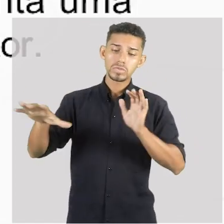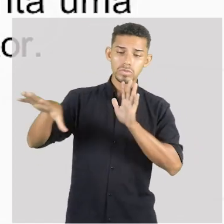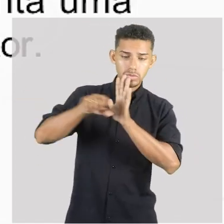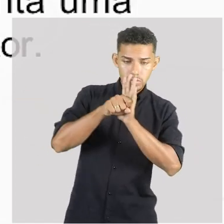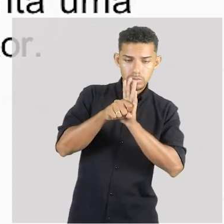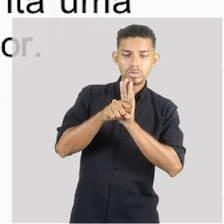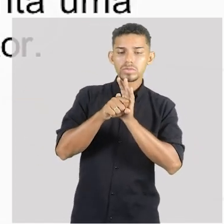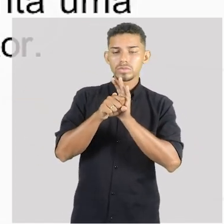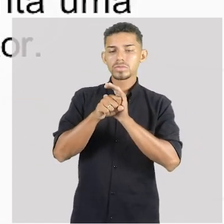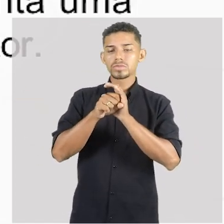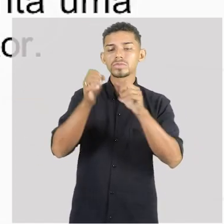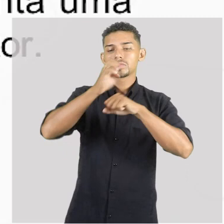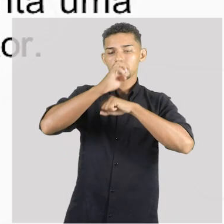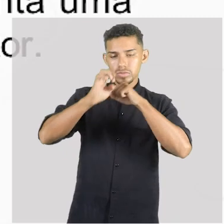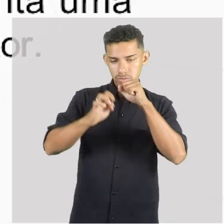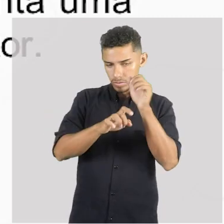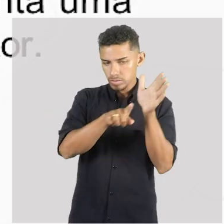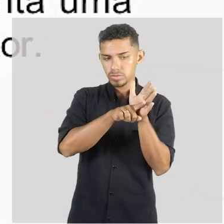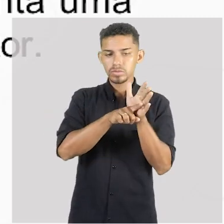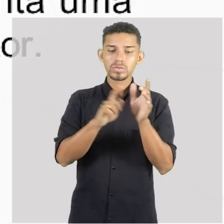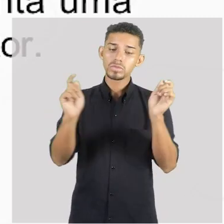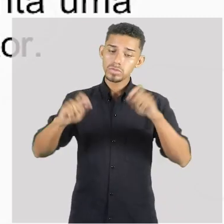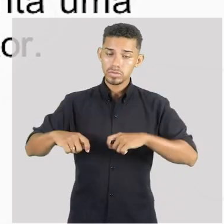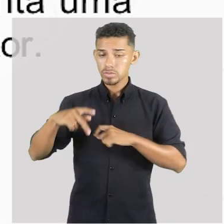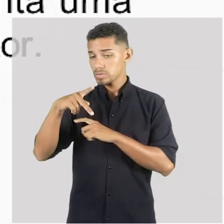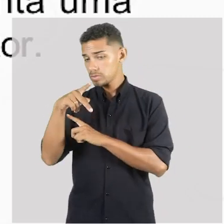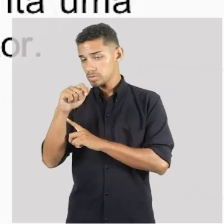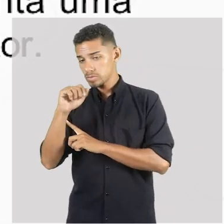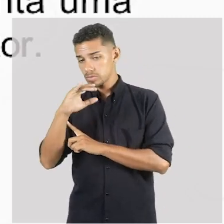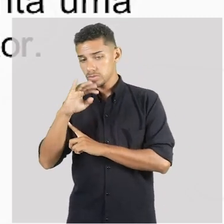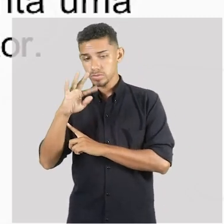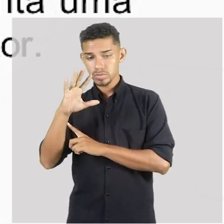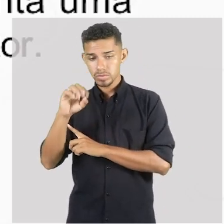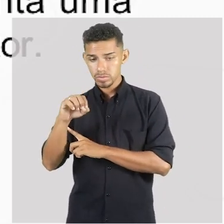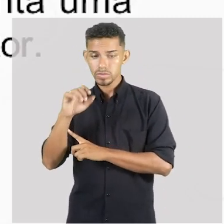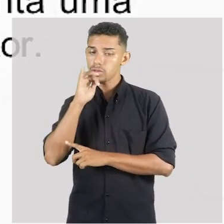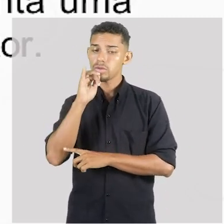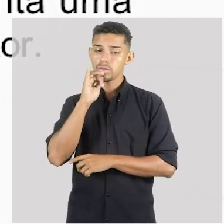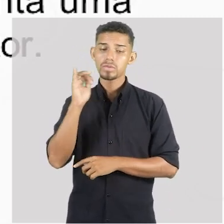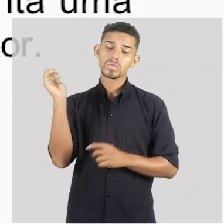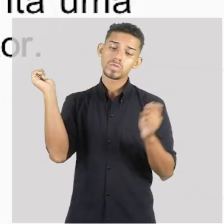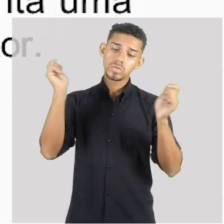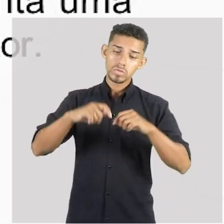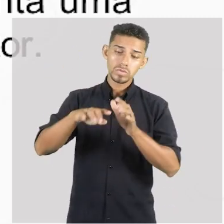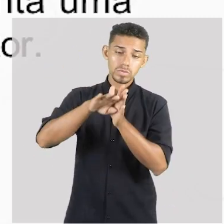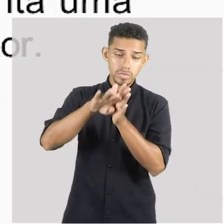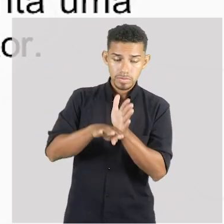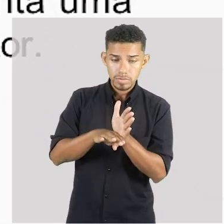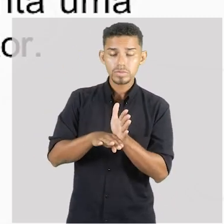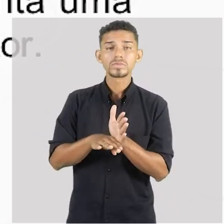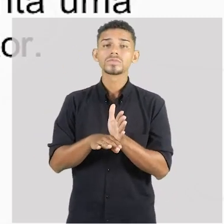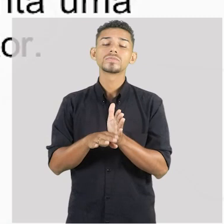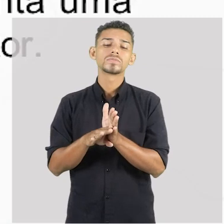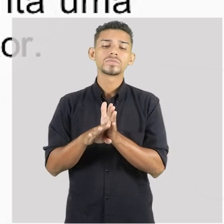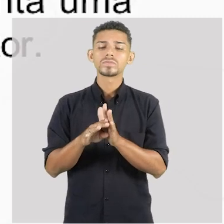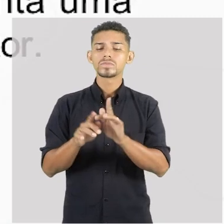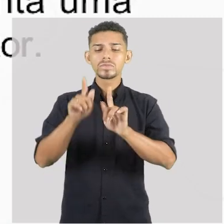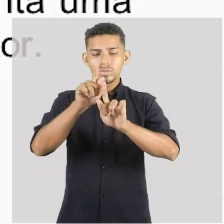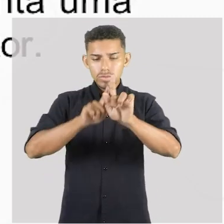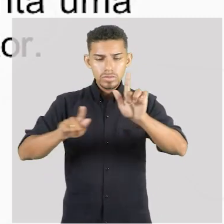elétrica. Ligando a um elemento passivo, como um resistor, por exemplo, ele se descarrega. O